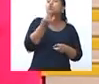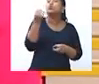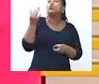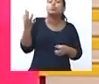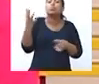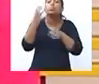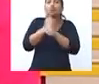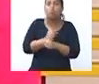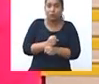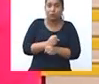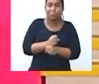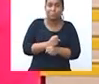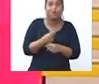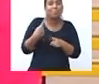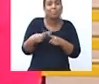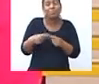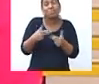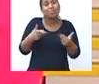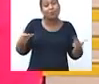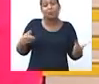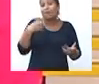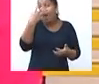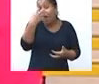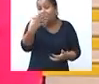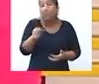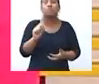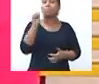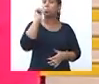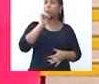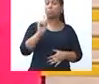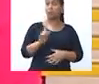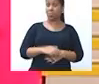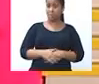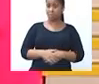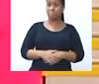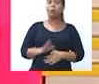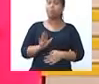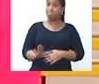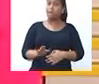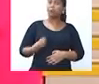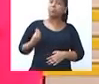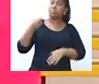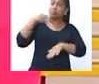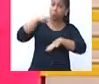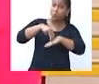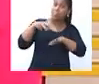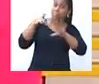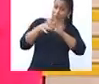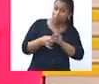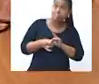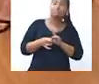Entendi. Porque são carreiras que não estão atraindo tanto as mulheres. Mas quando elas estão inseridas,